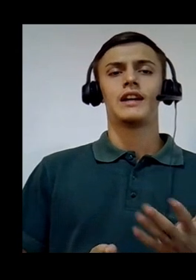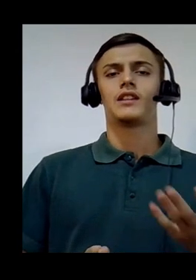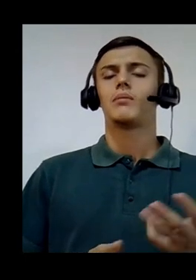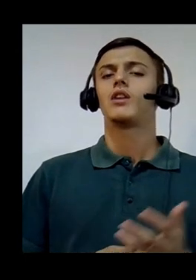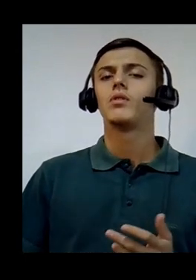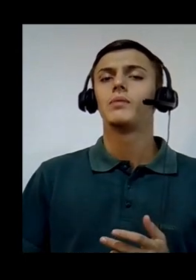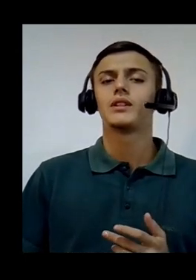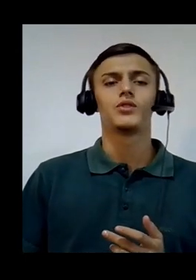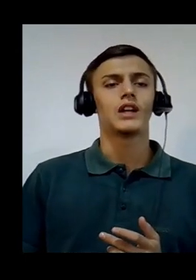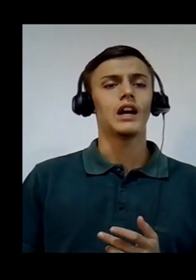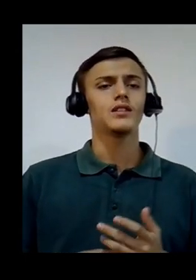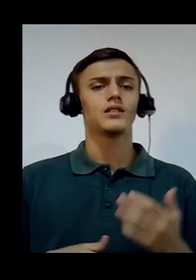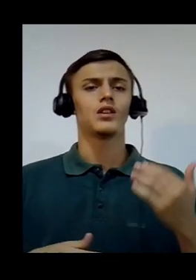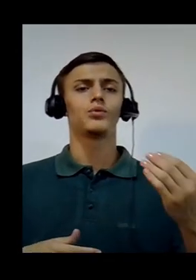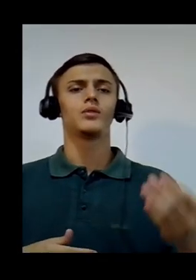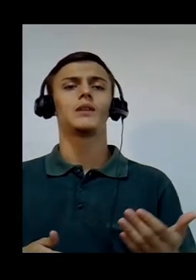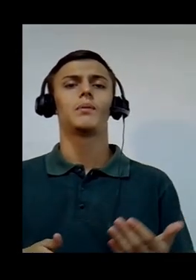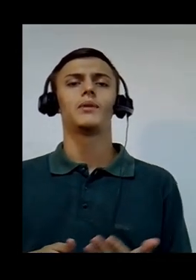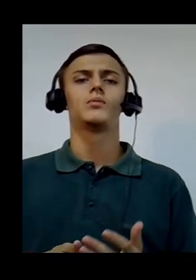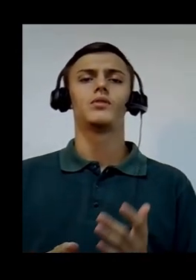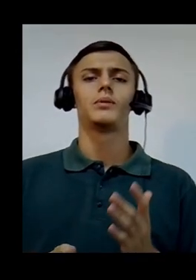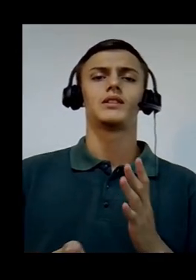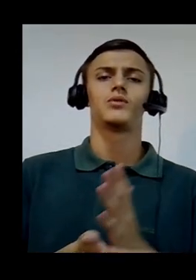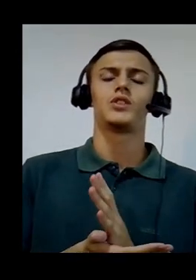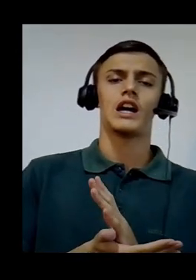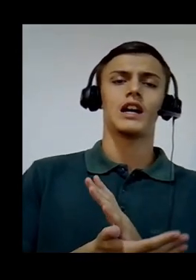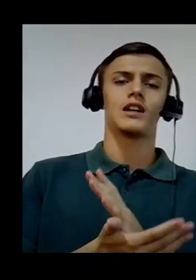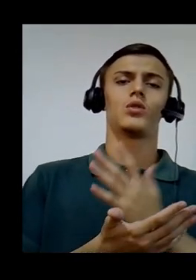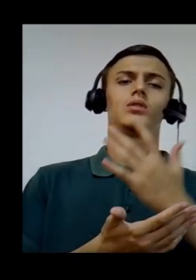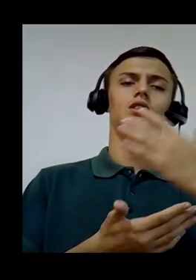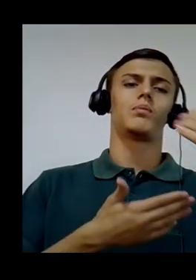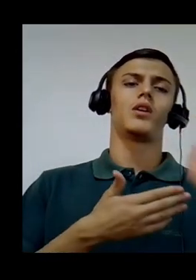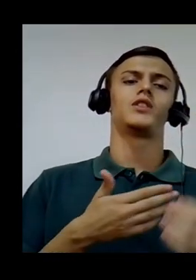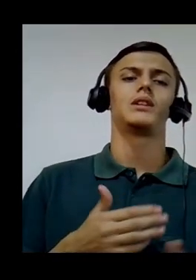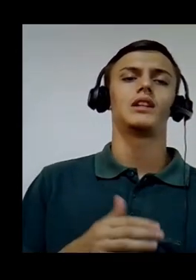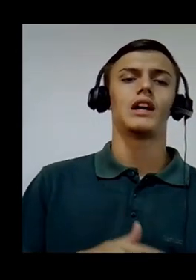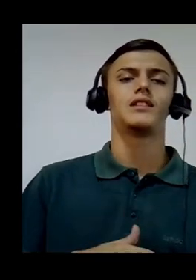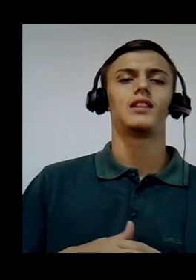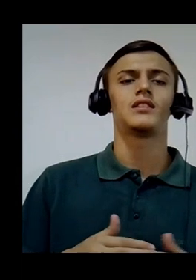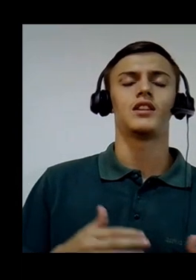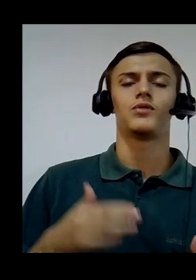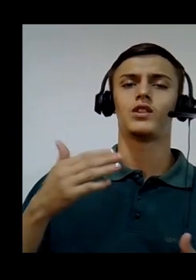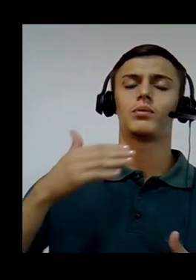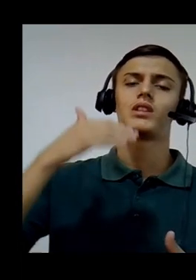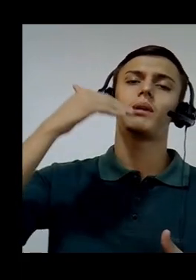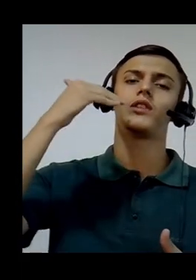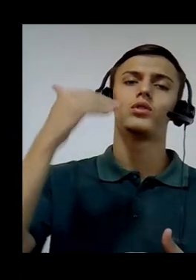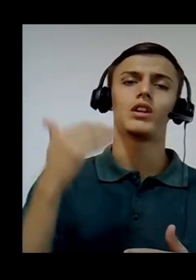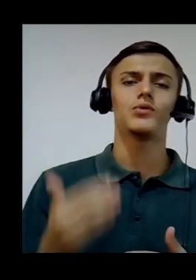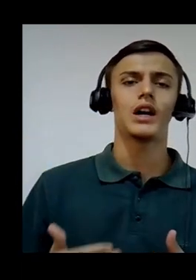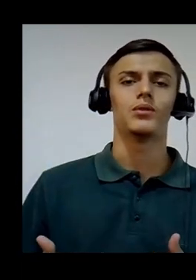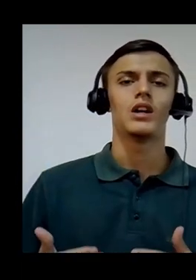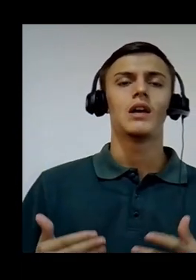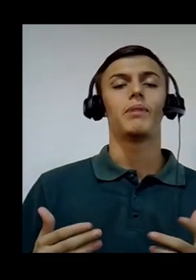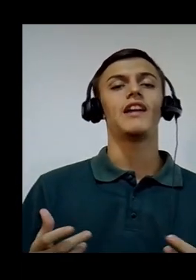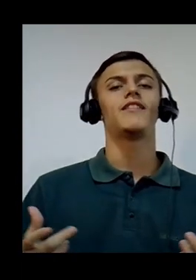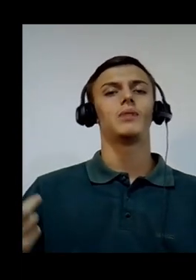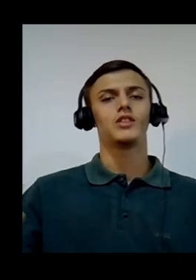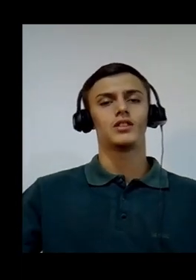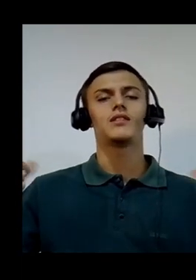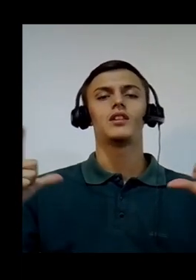Parte de trabalho com movimentação de cargas, então todos os equipamentos de movimentação de cargas ou transporte de materiais têm que ser feito por um trabalhador